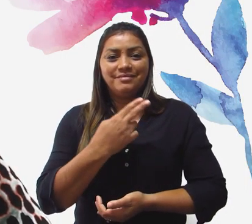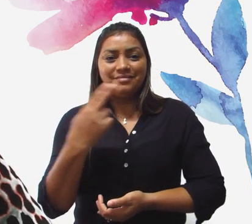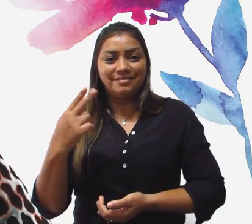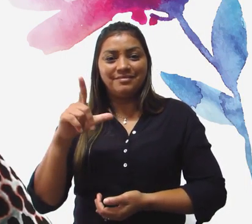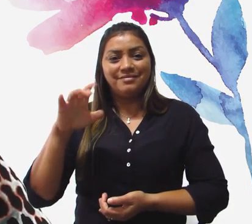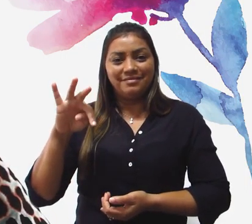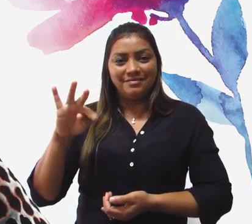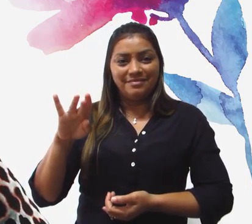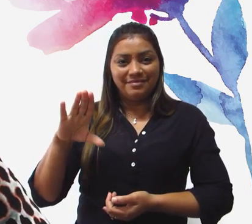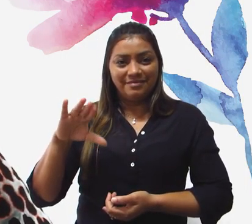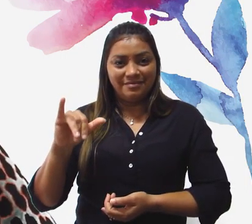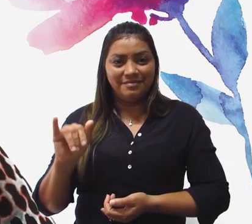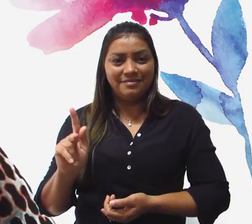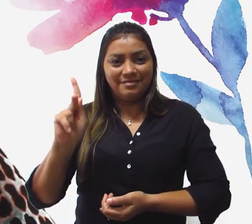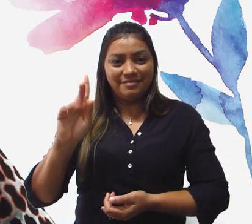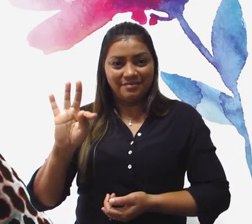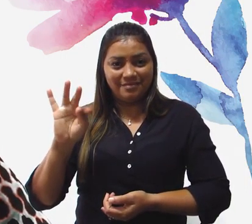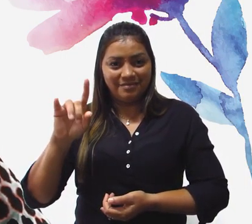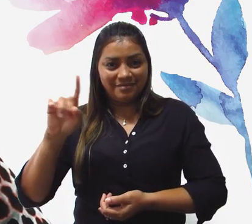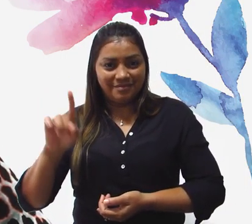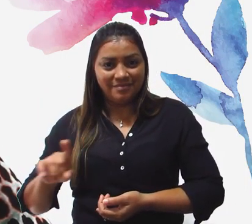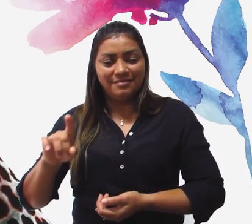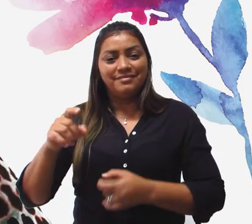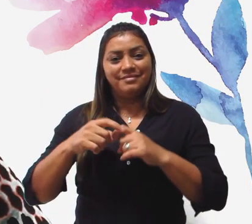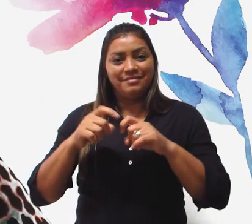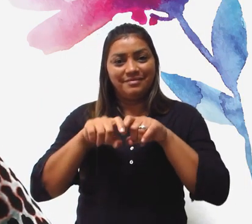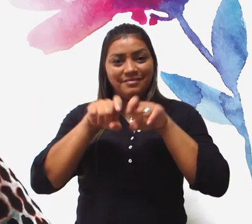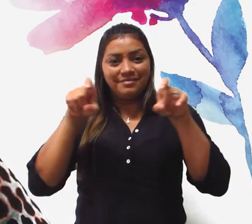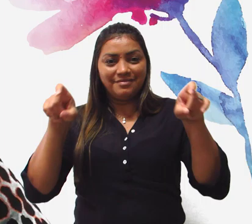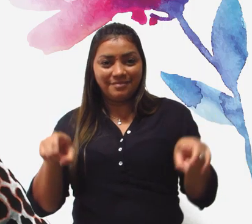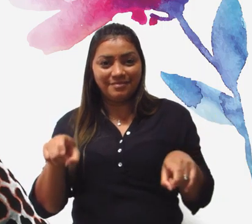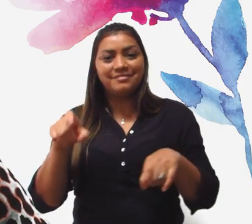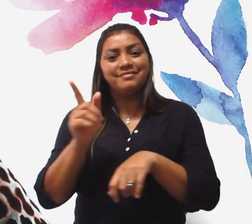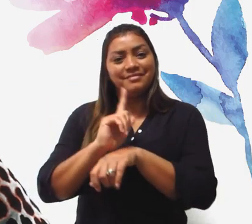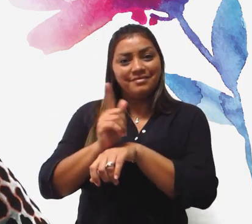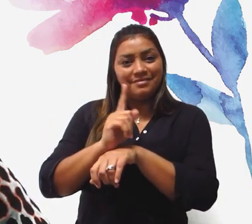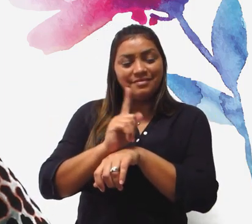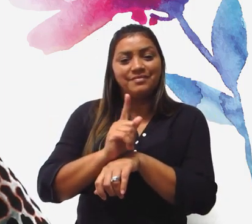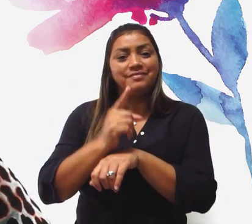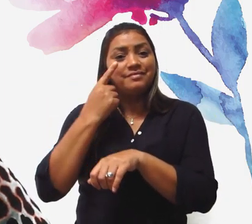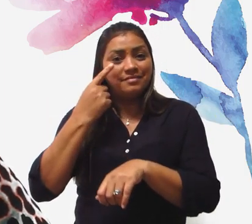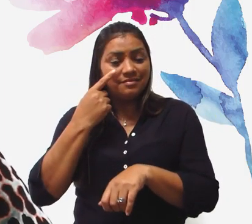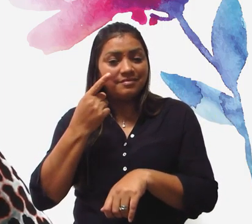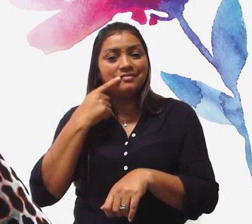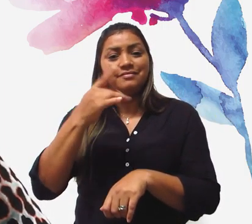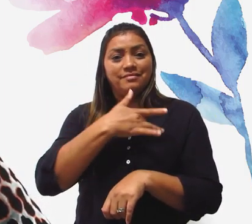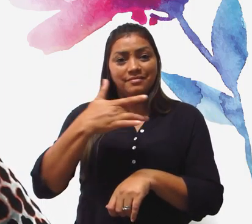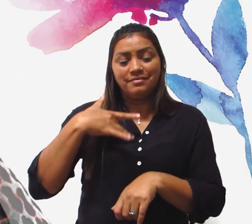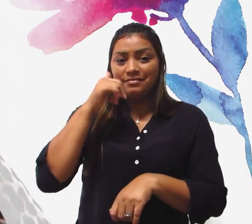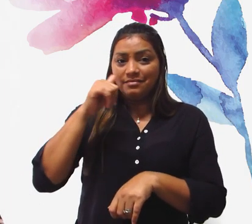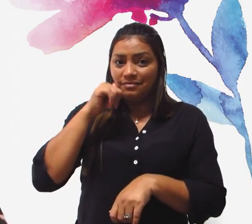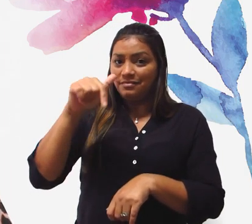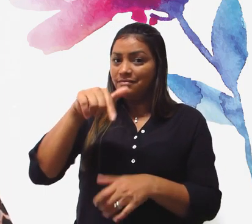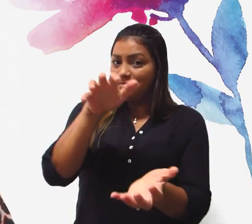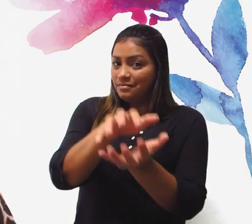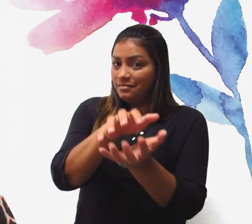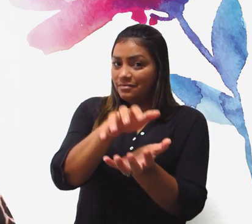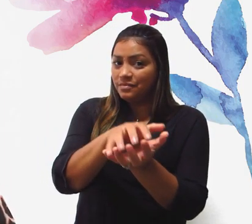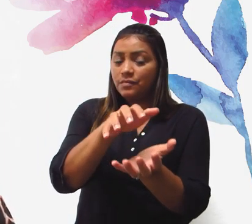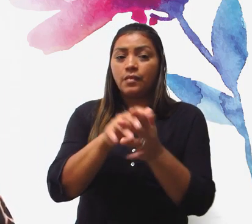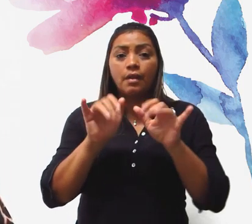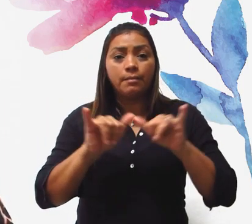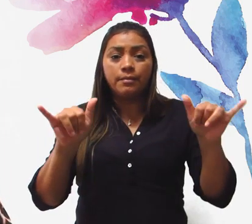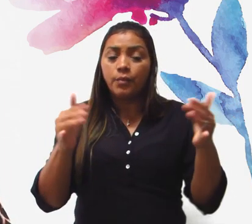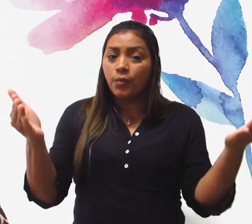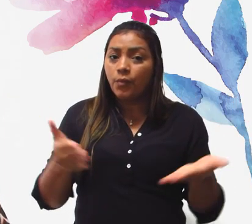Meu nome é Letícia Katz, sou médica ginecologista e estou como gerente de atenção à saúde da mulher do estado de Pernambuco. A mensagem